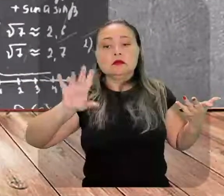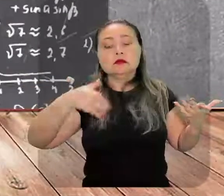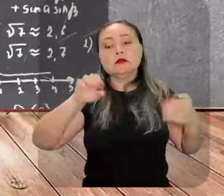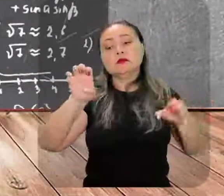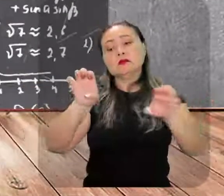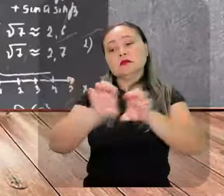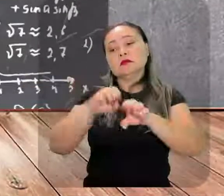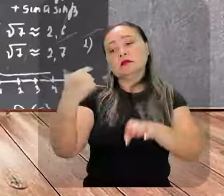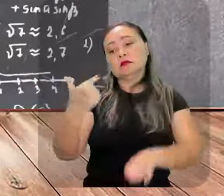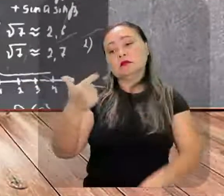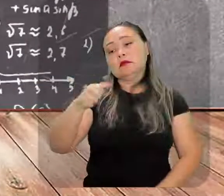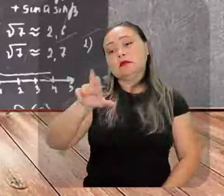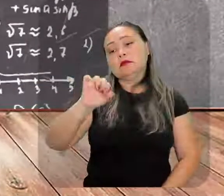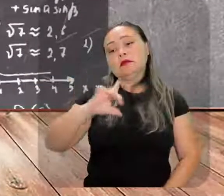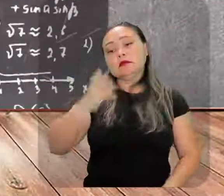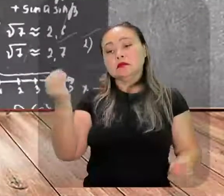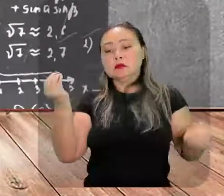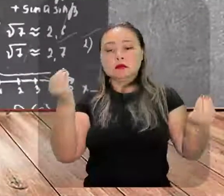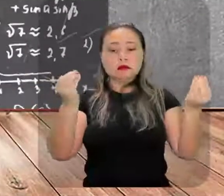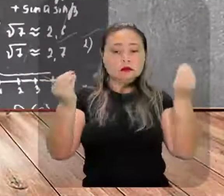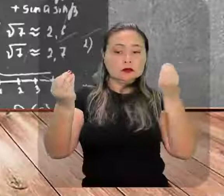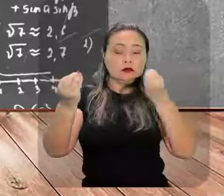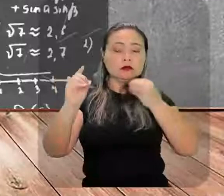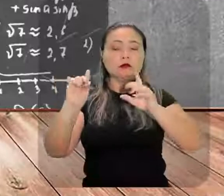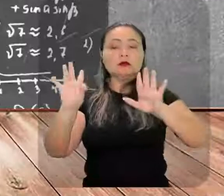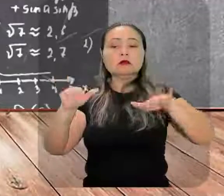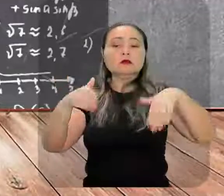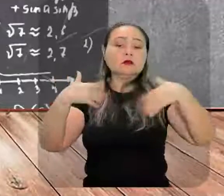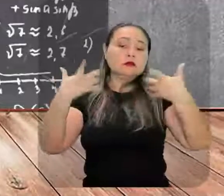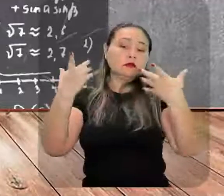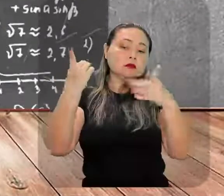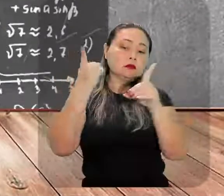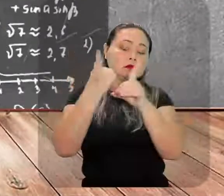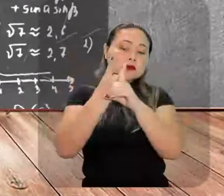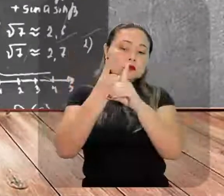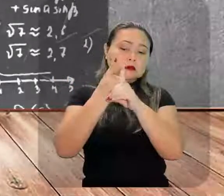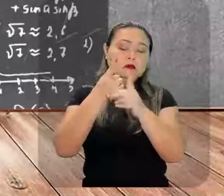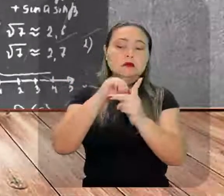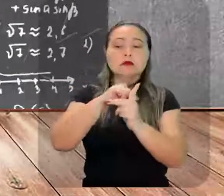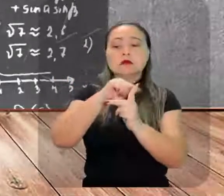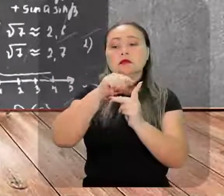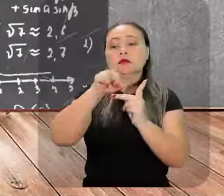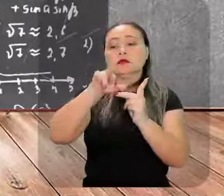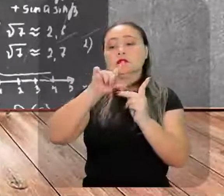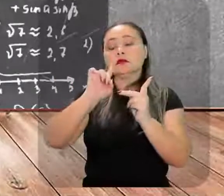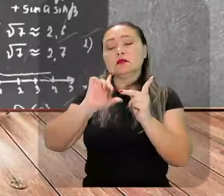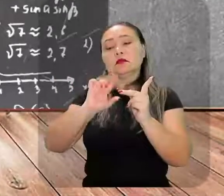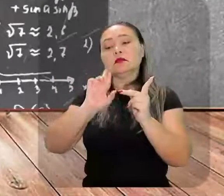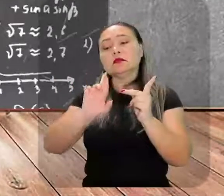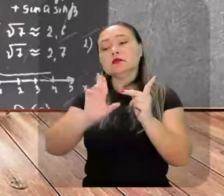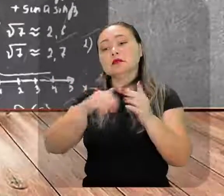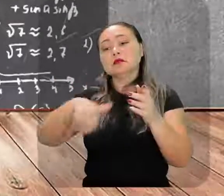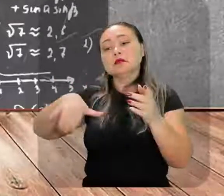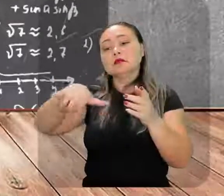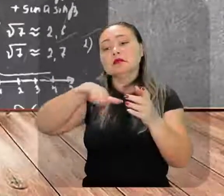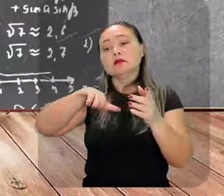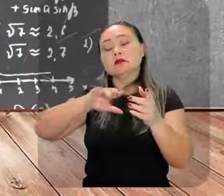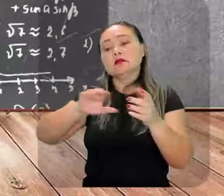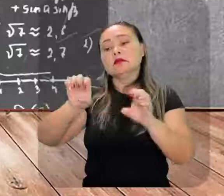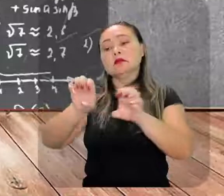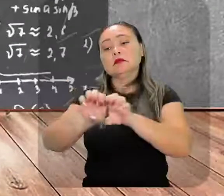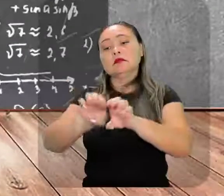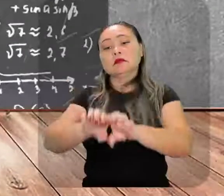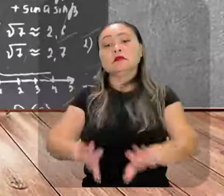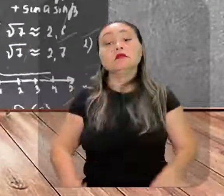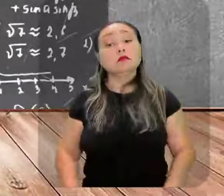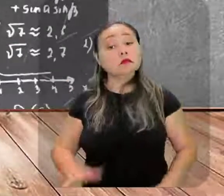segundo grau, você só vai casando as coisas, né? Para poder encontrar as raízes de todas, Tem jeito. todas as raízes da equação, né?